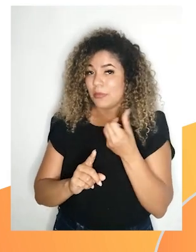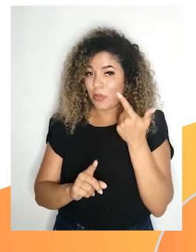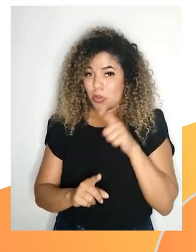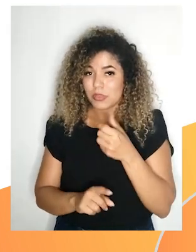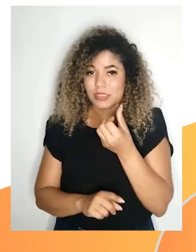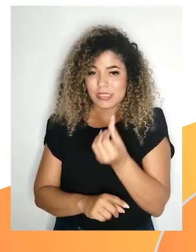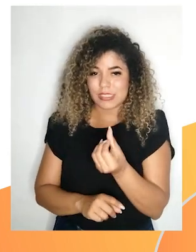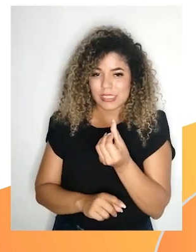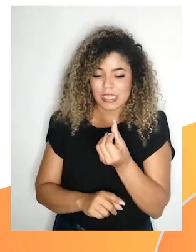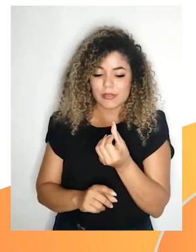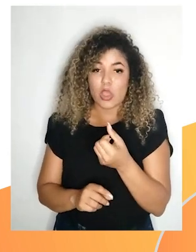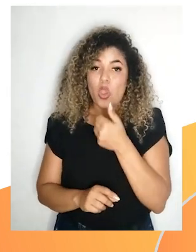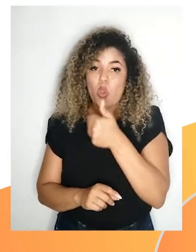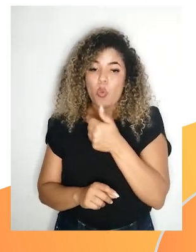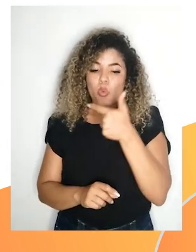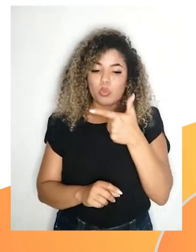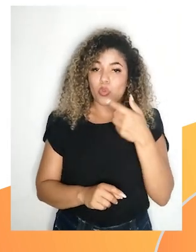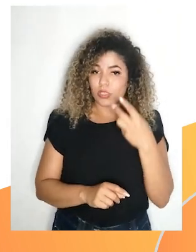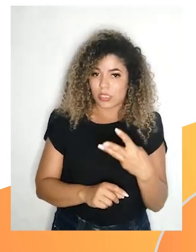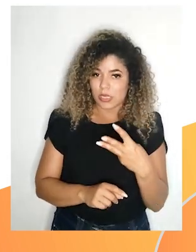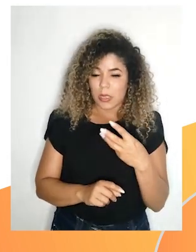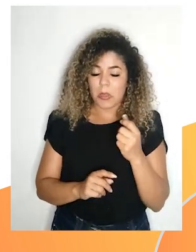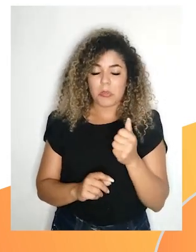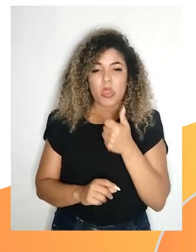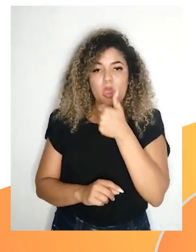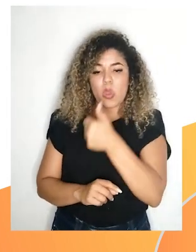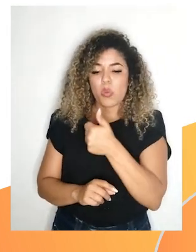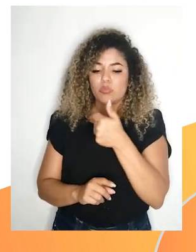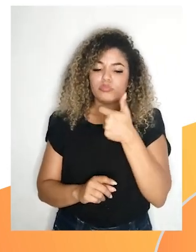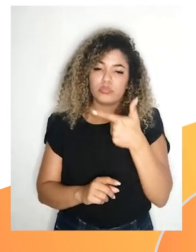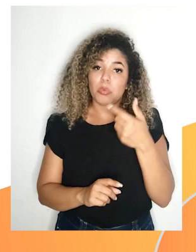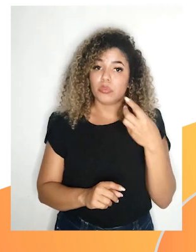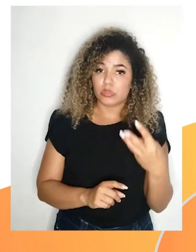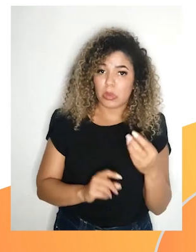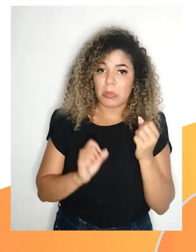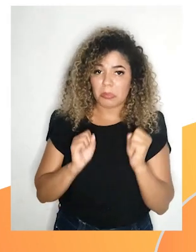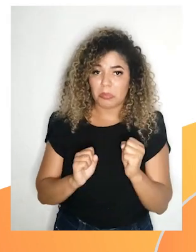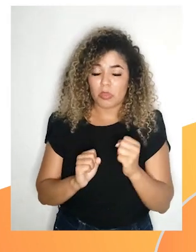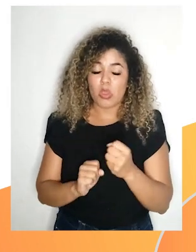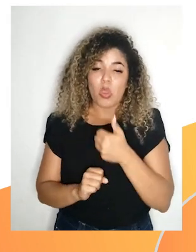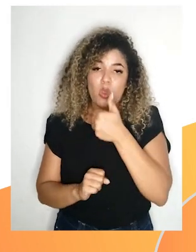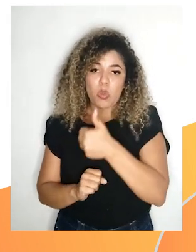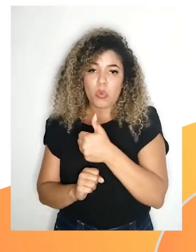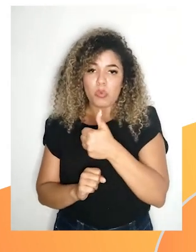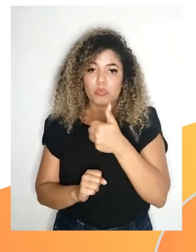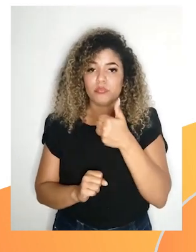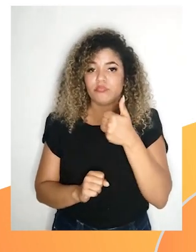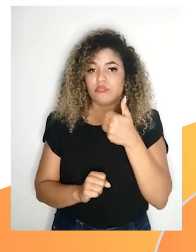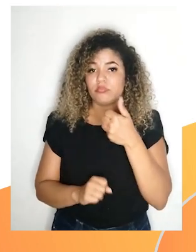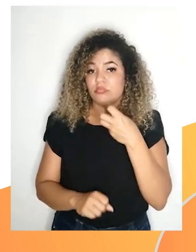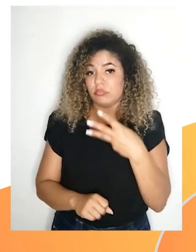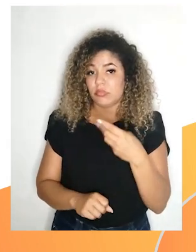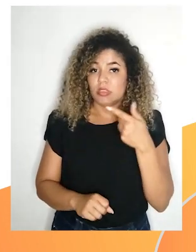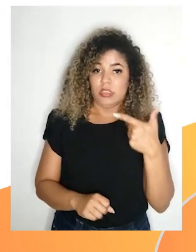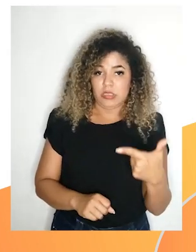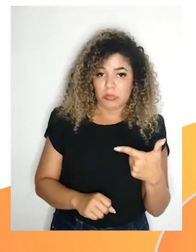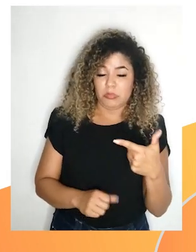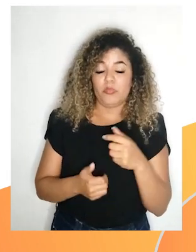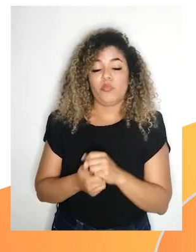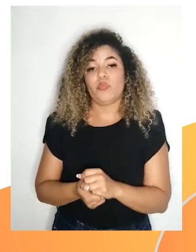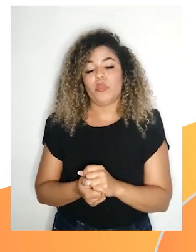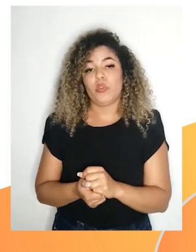permutação aqui desse 1, 2, 3. Eu posso ter 1, 2, 3, 1, 3,